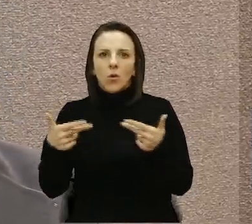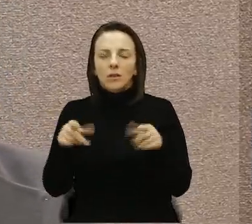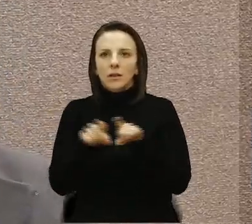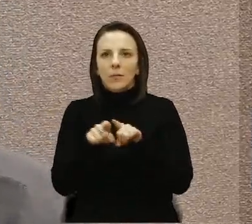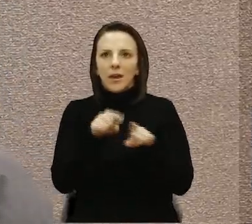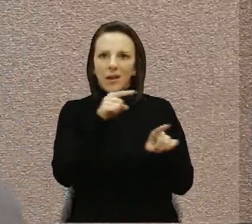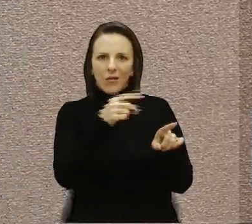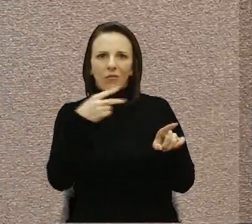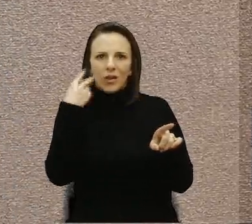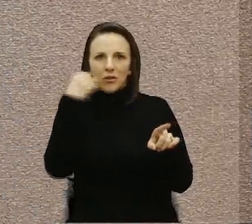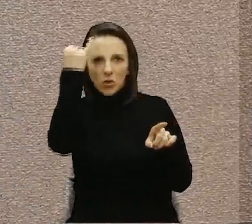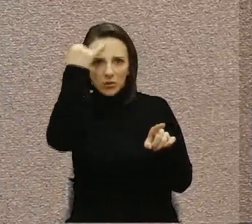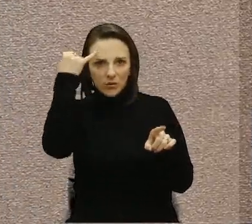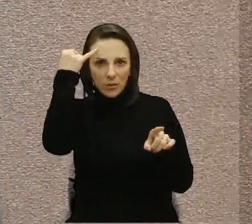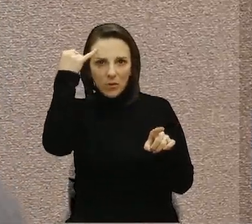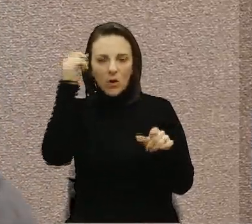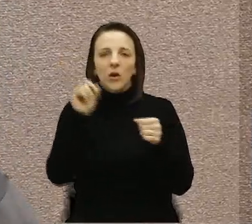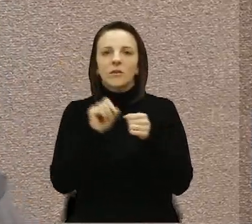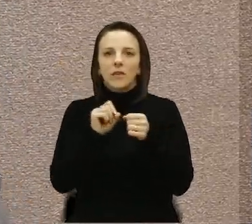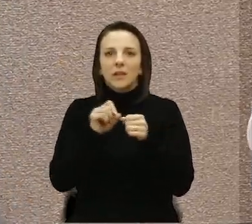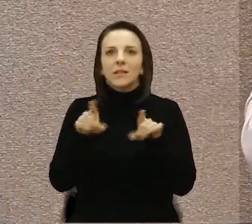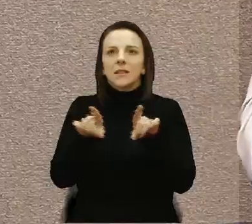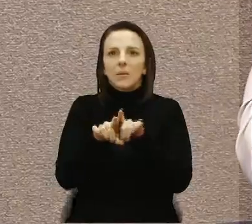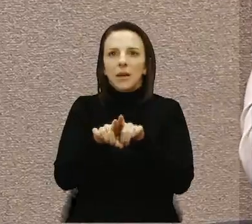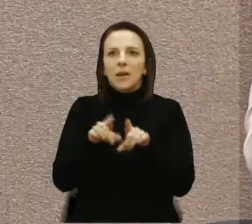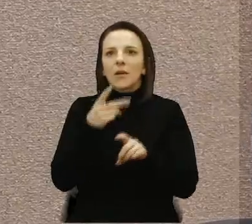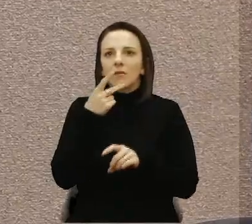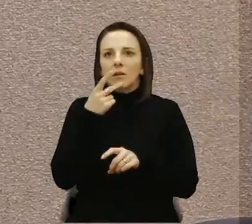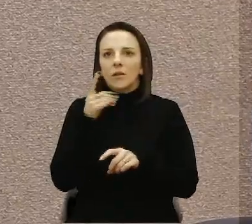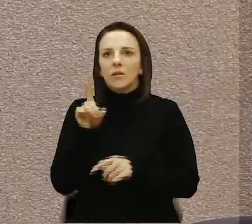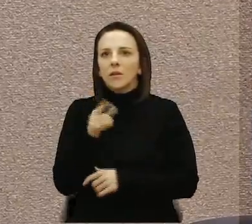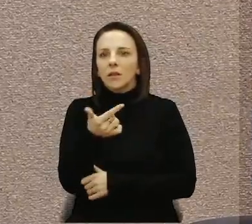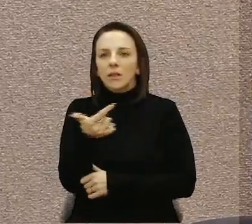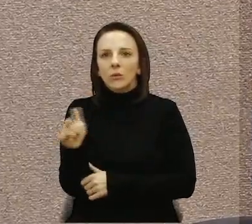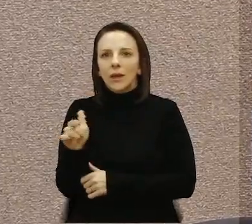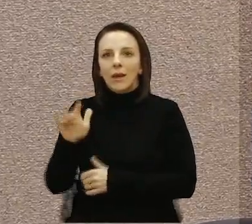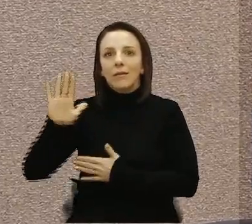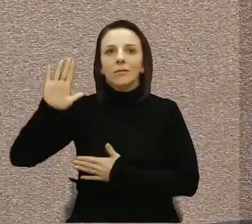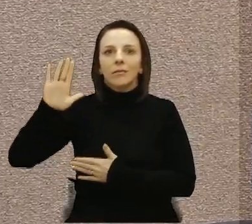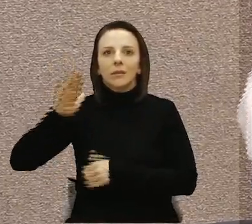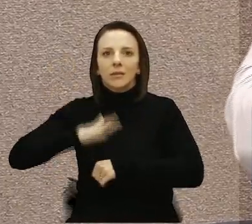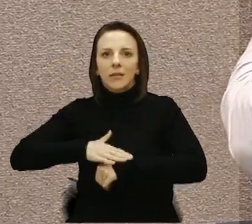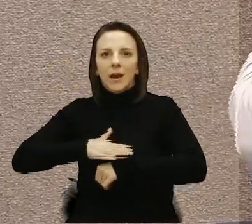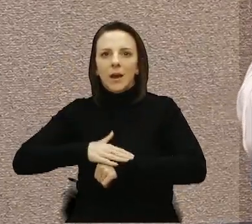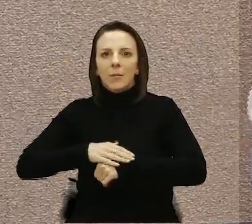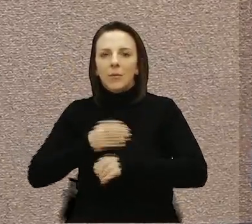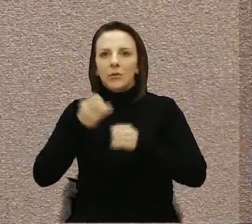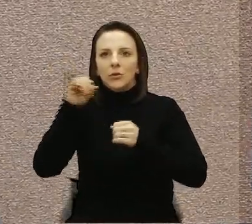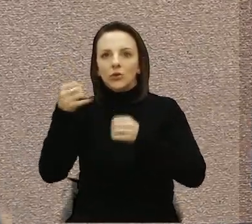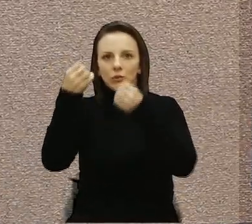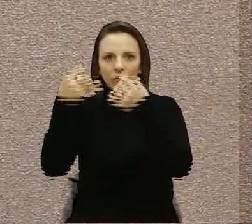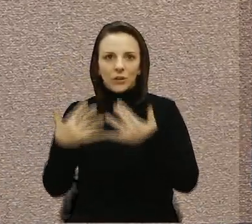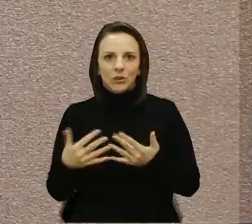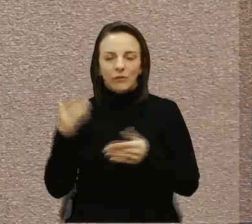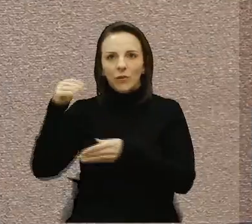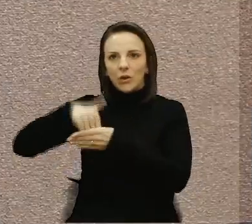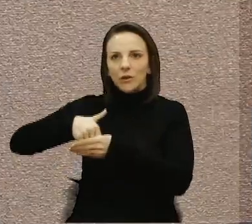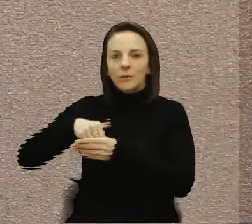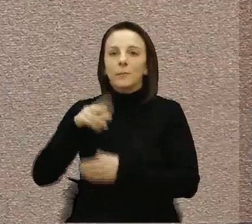Zé D'Ambrosio falou muito bem a respeito... Não tem a parte em declaração de voto. A respeito da tarifa verde.